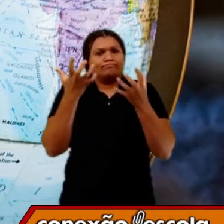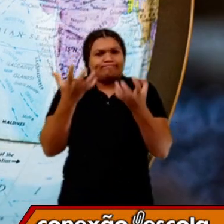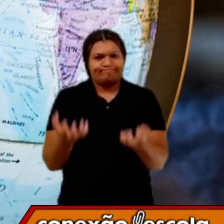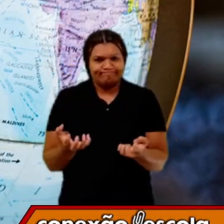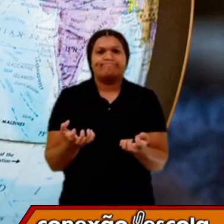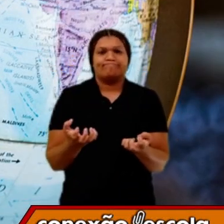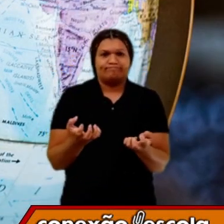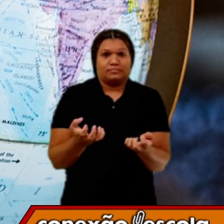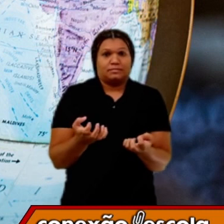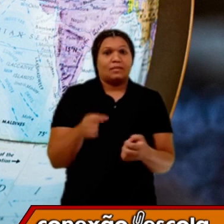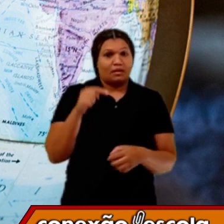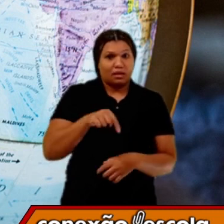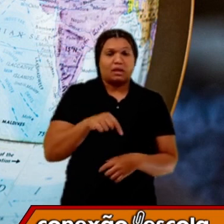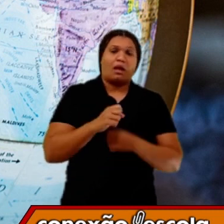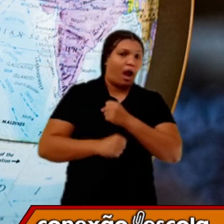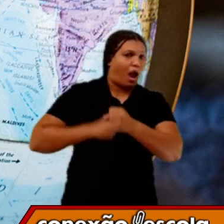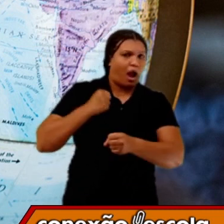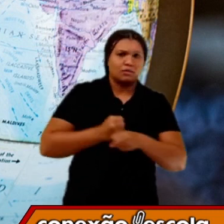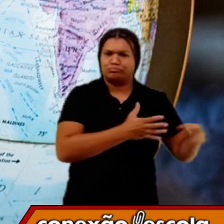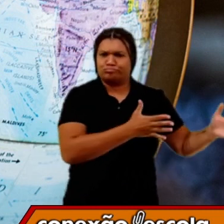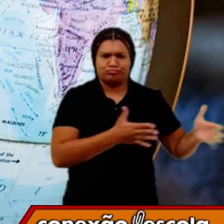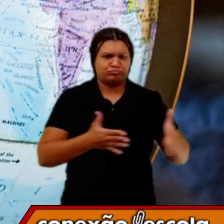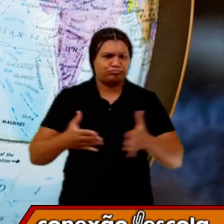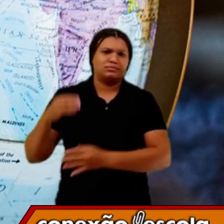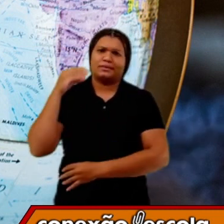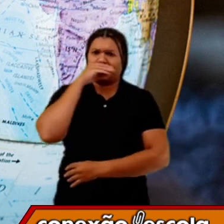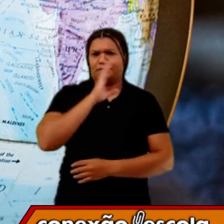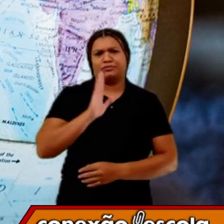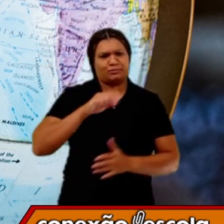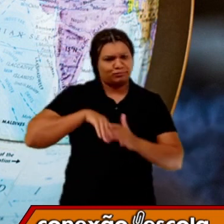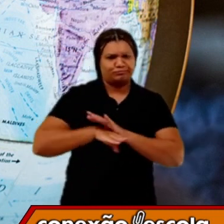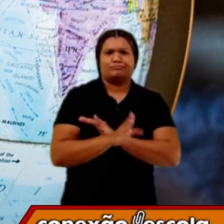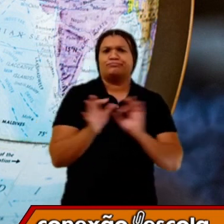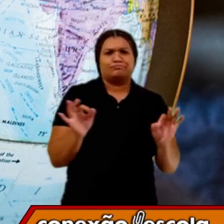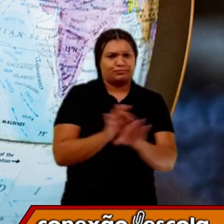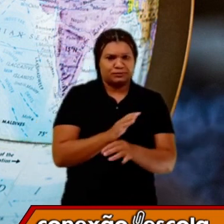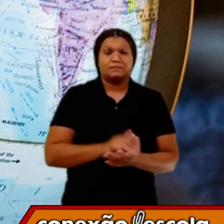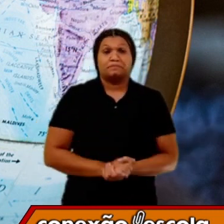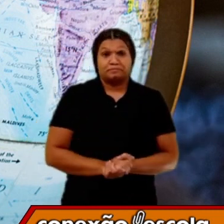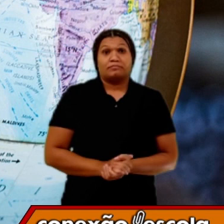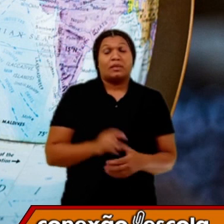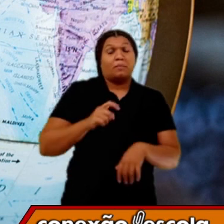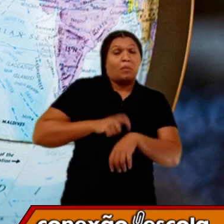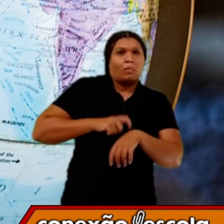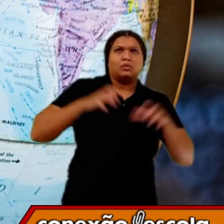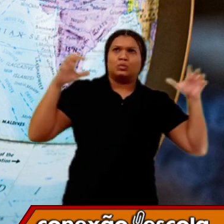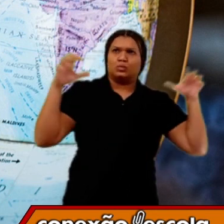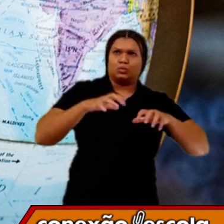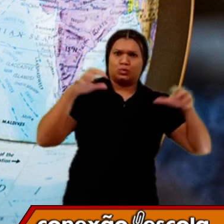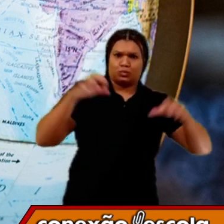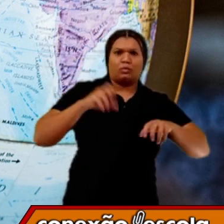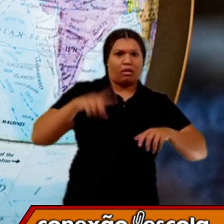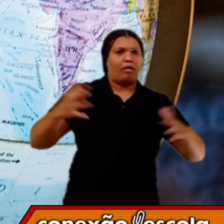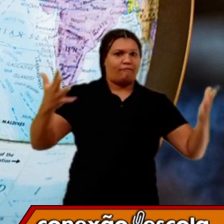nosso inverno ele tende a ser menos quente e mais seco. Veja bem, o período chuvoso, que é o período do verão, ele vai